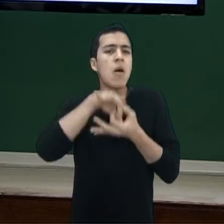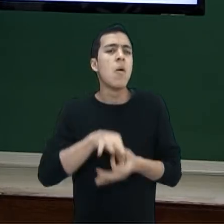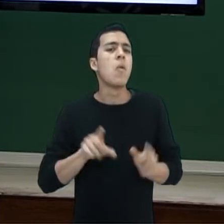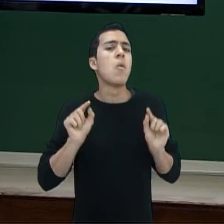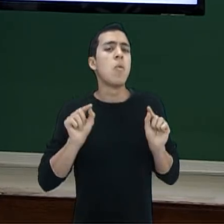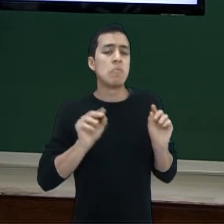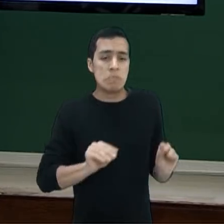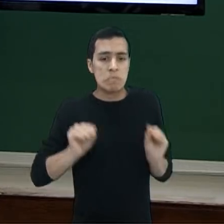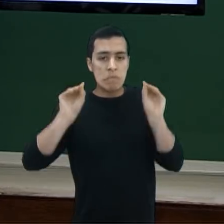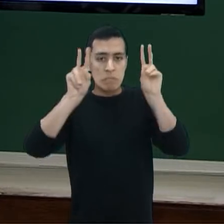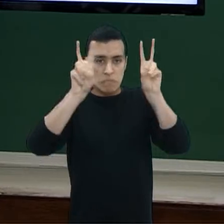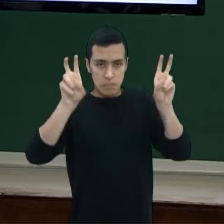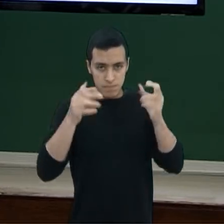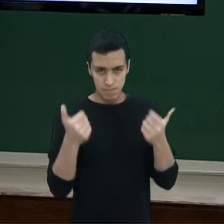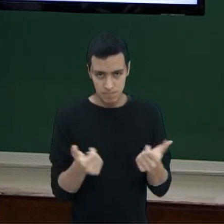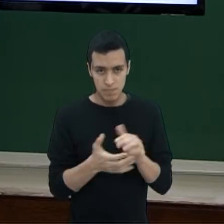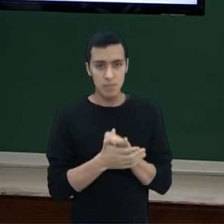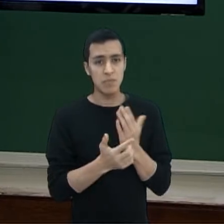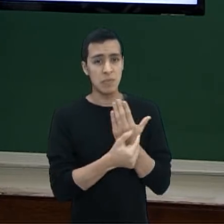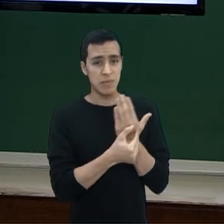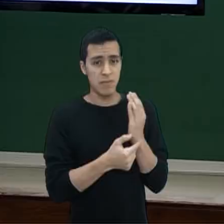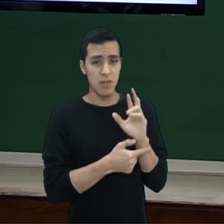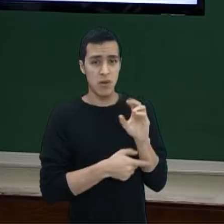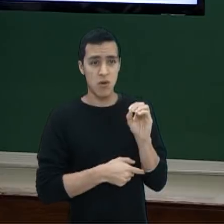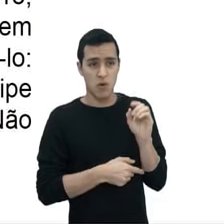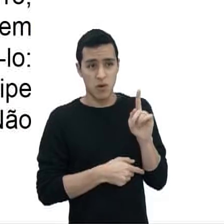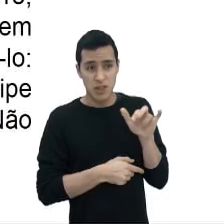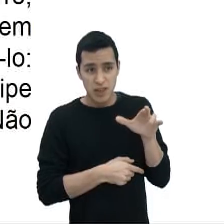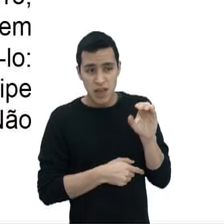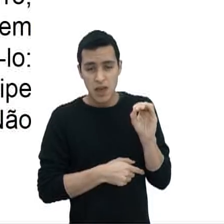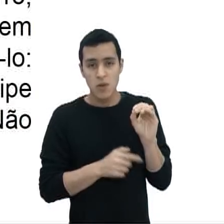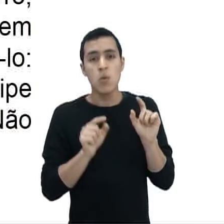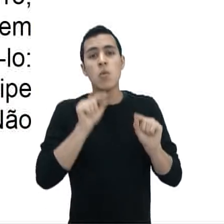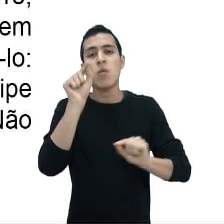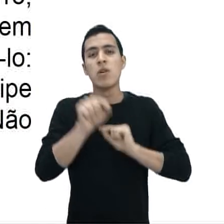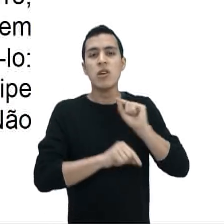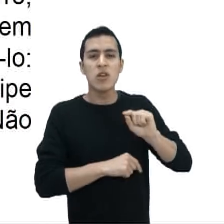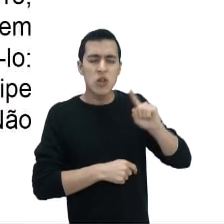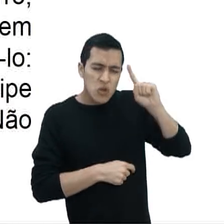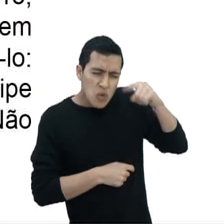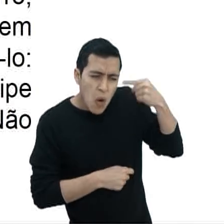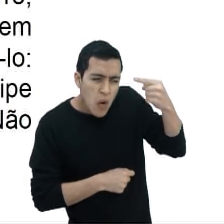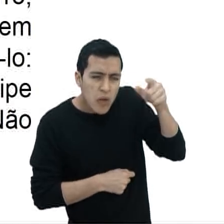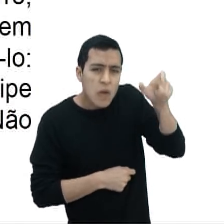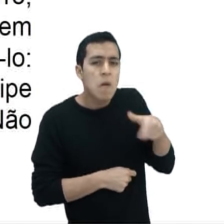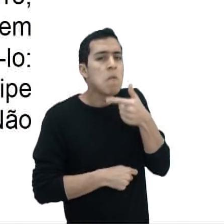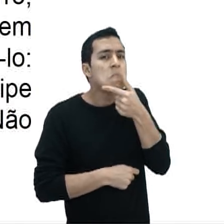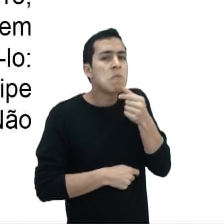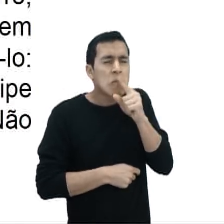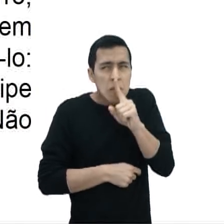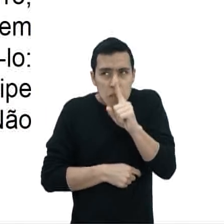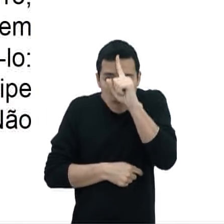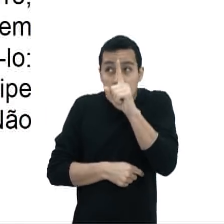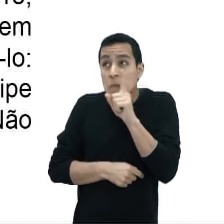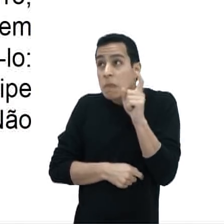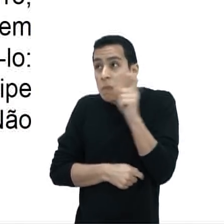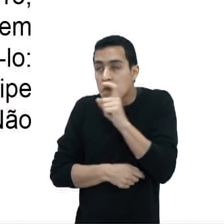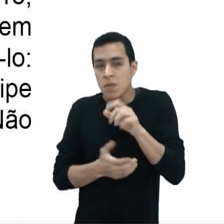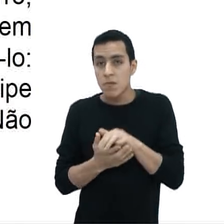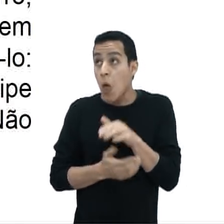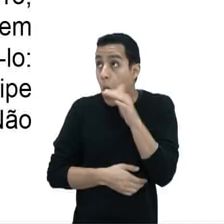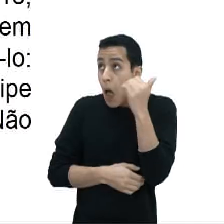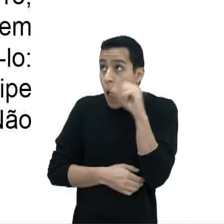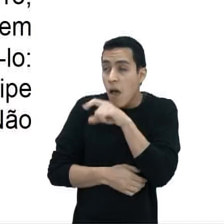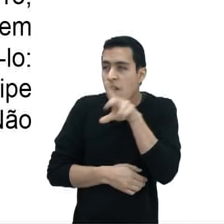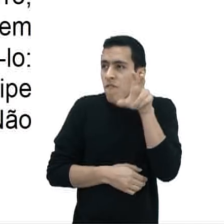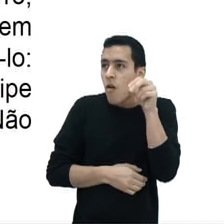então? Então é um conto escrito por Rogério Augusto. Todo dia Felipe inventava uma mentira. Mãe, a